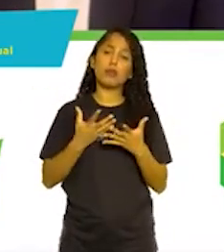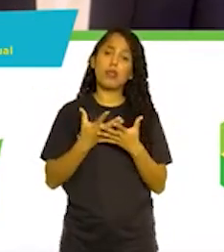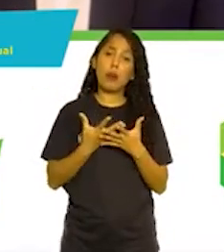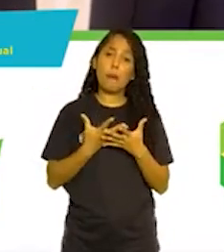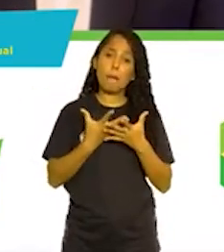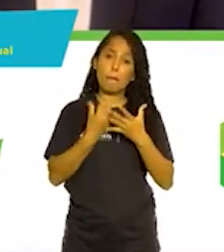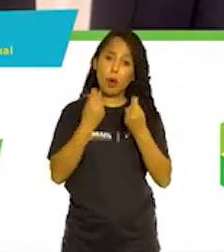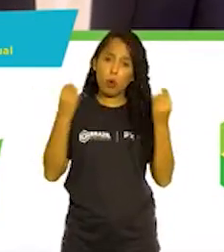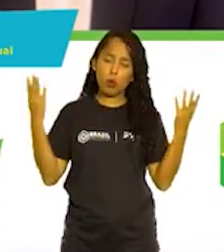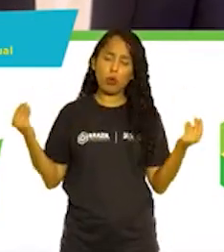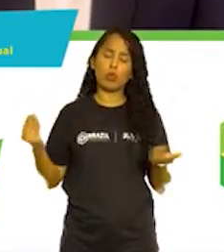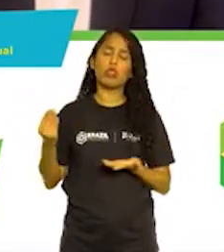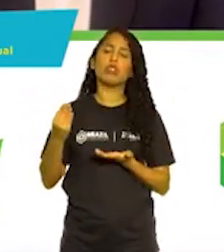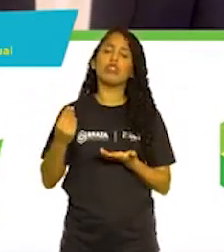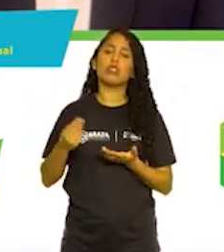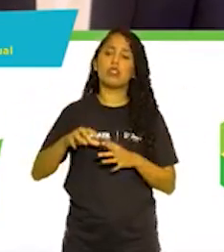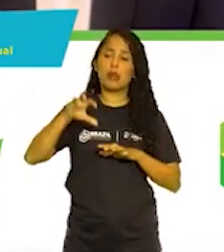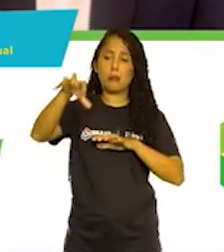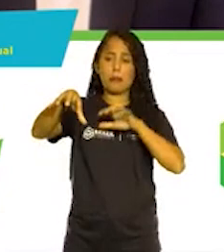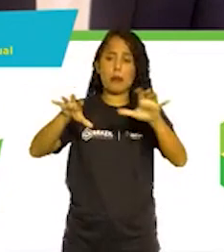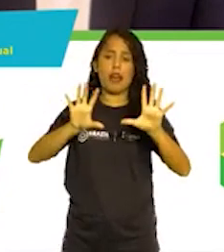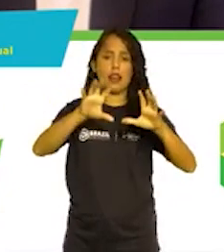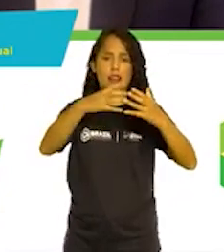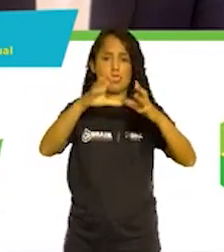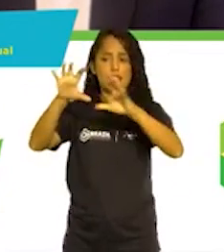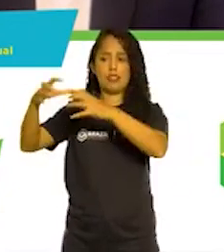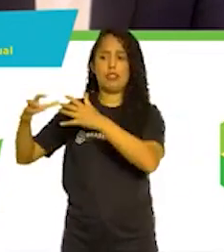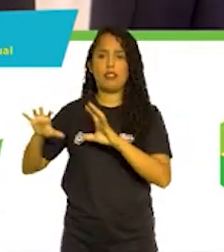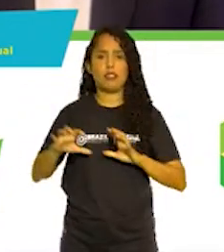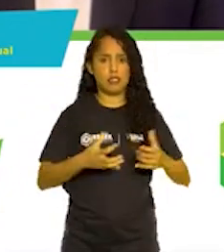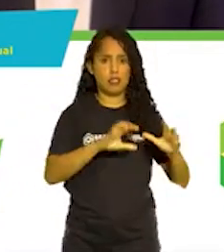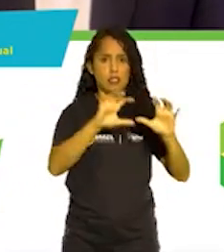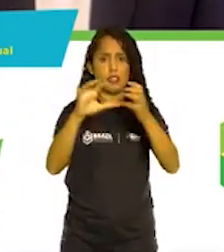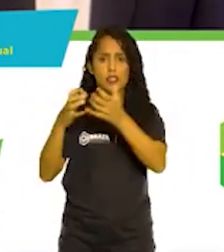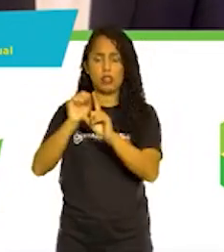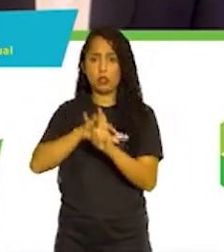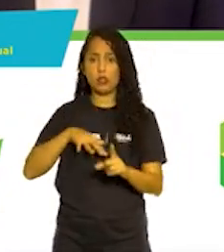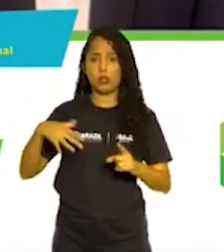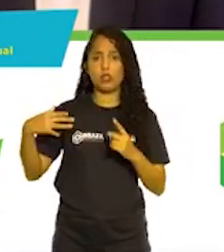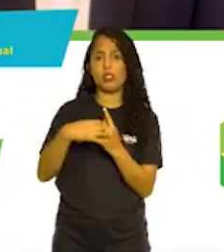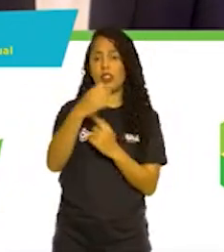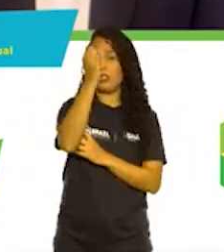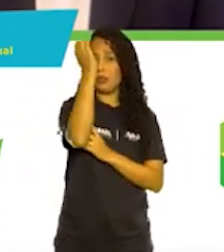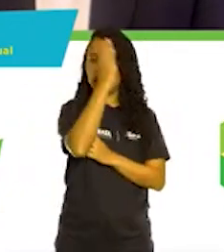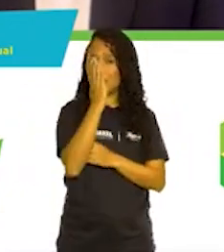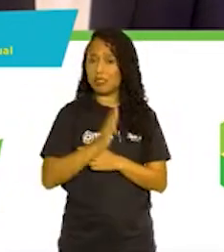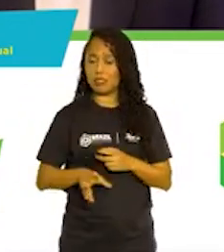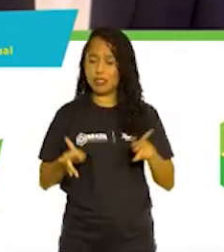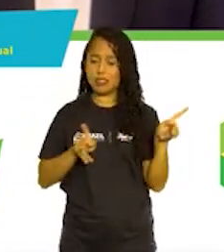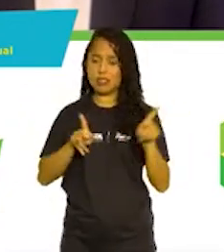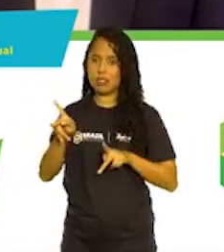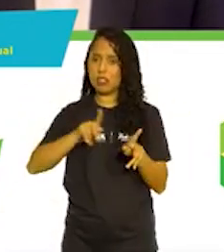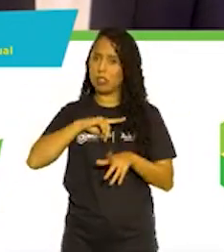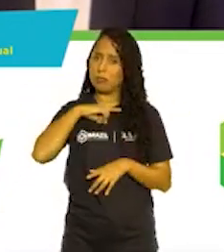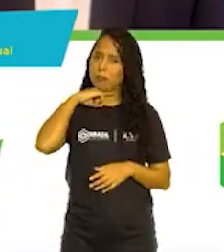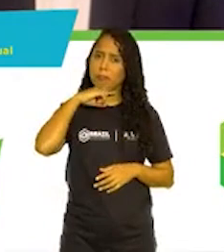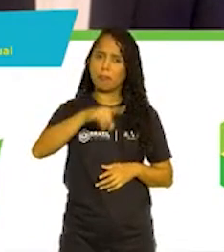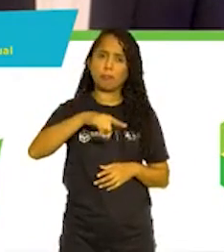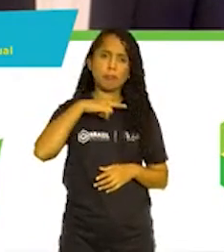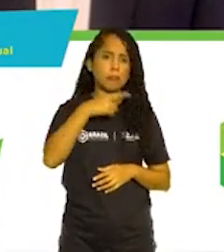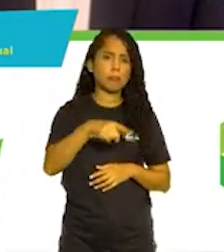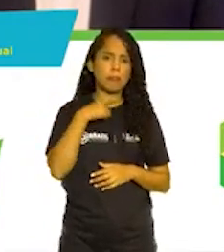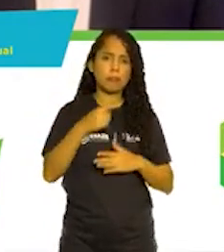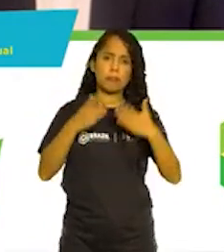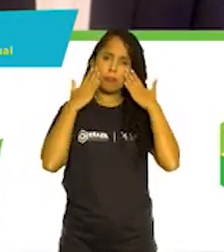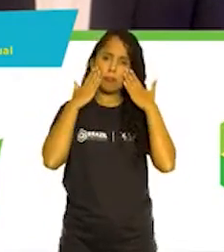muitas parcelas da sociedade brasileira, da sociedade civil brasileira, não têm conseguido se